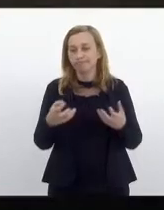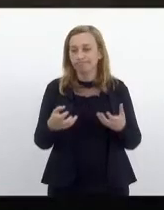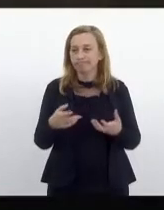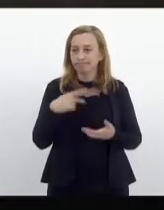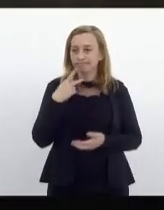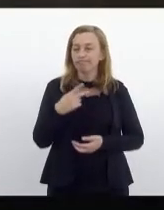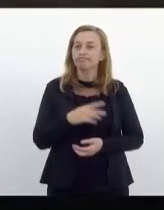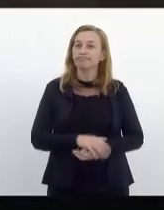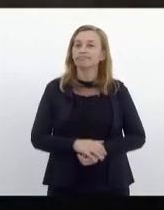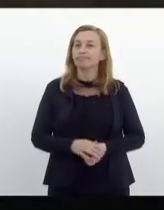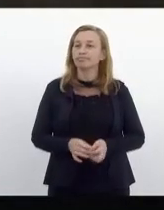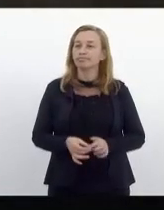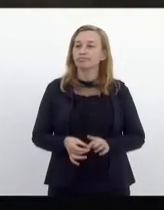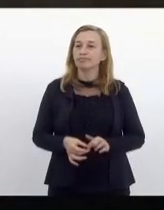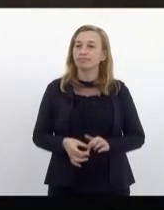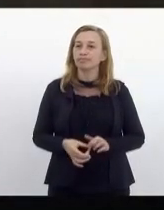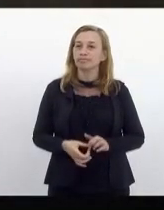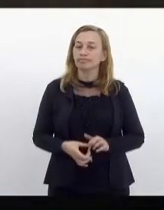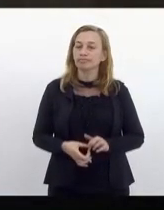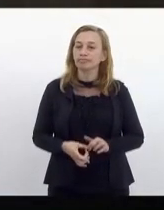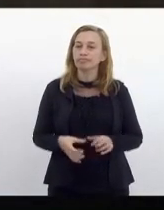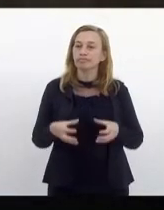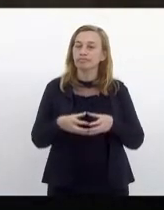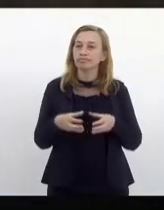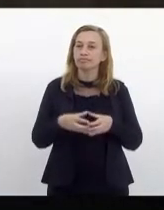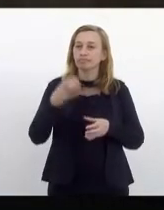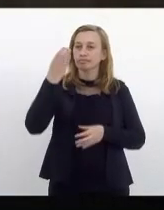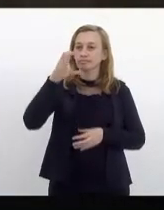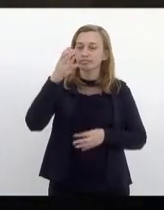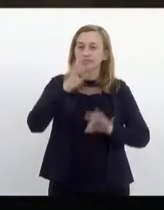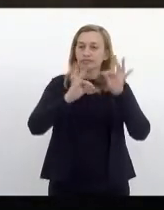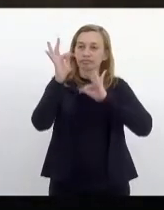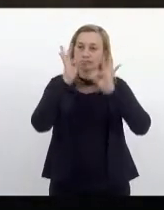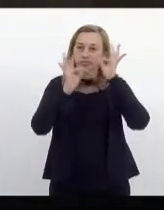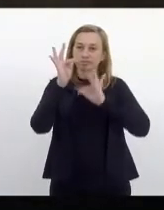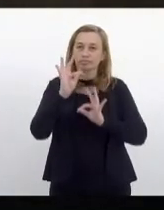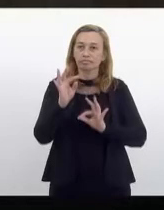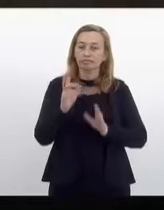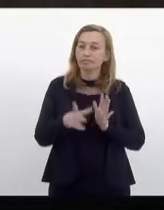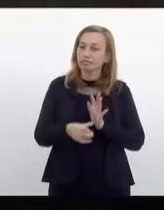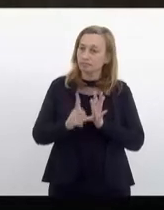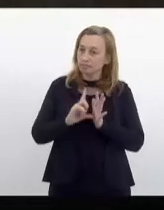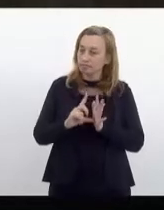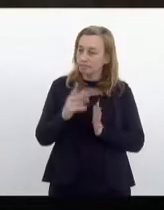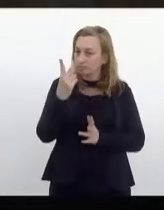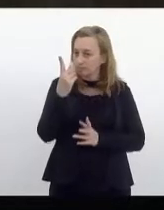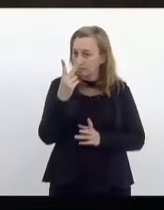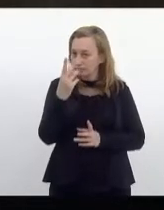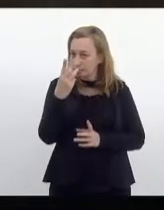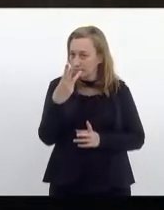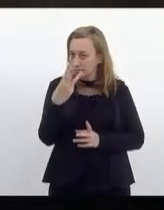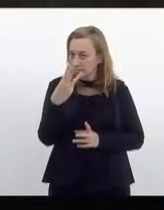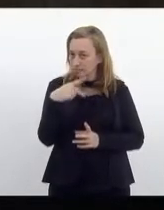claro, emitir o parecer pela Comissão de Ciência e Tecnologia, não sem antes fazer 2 ou 3